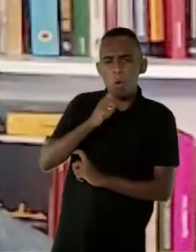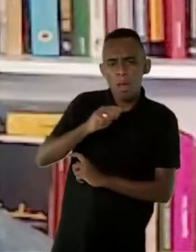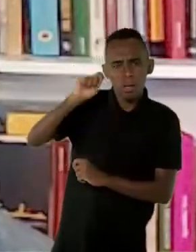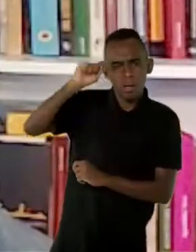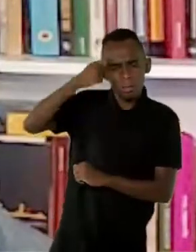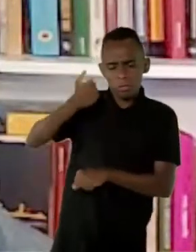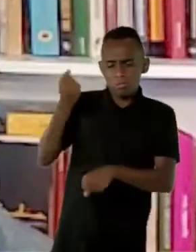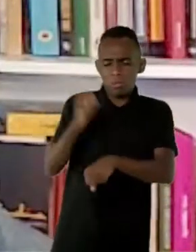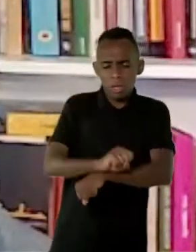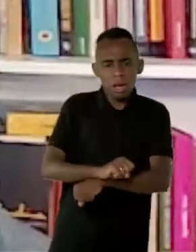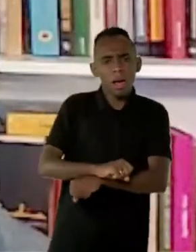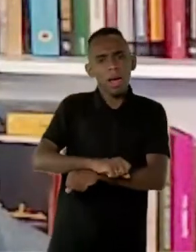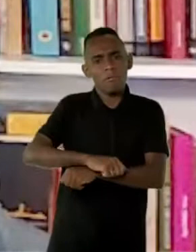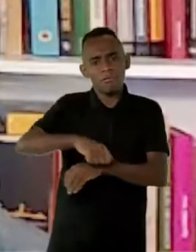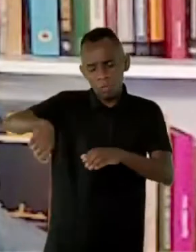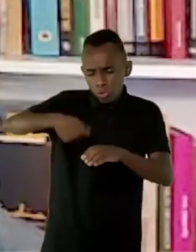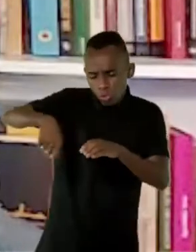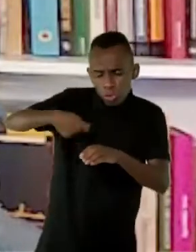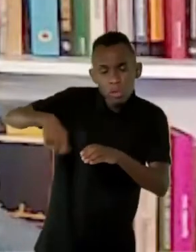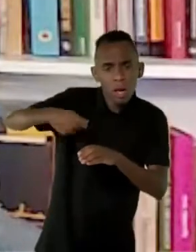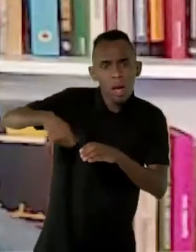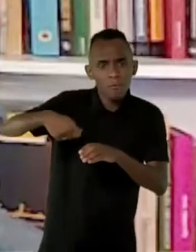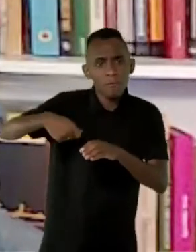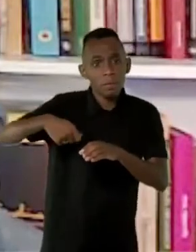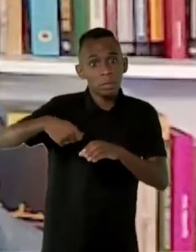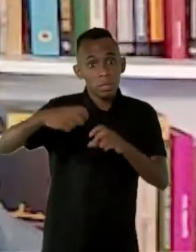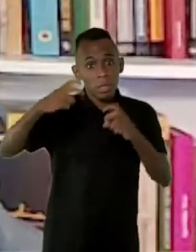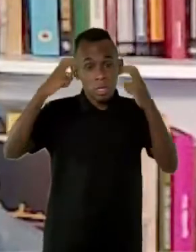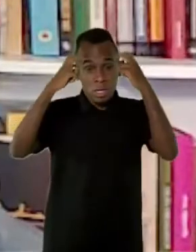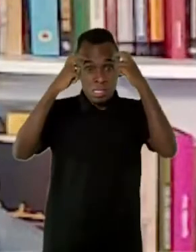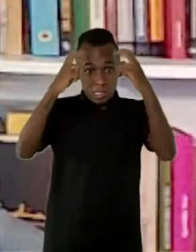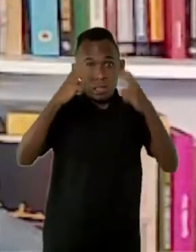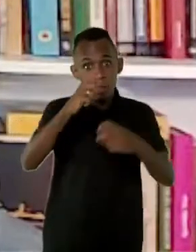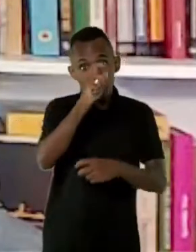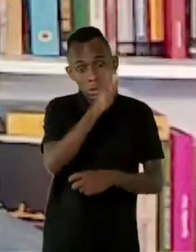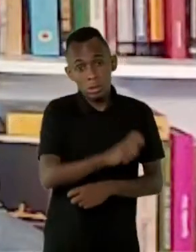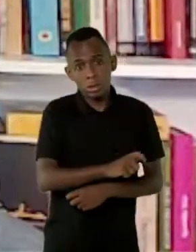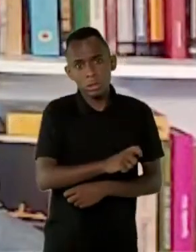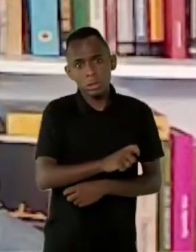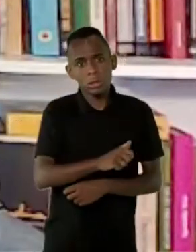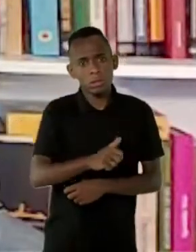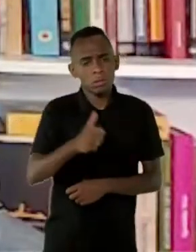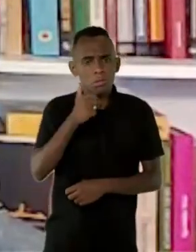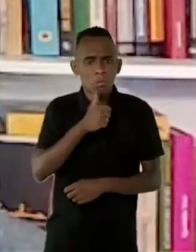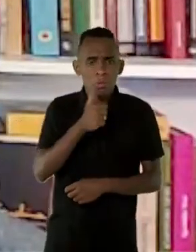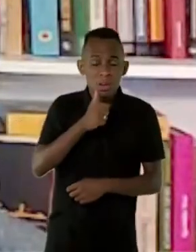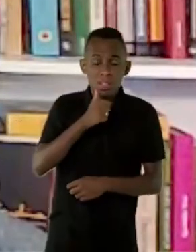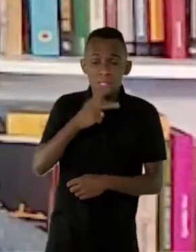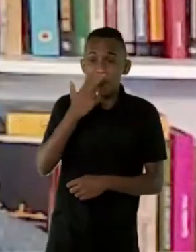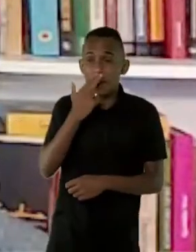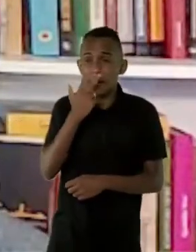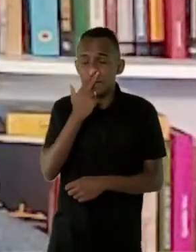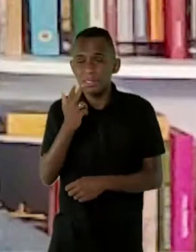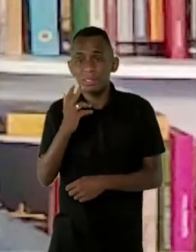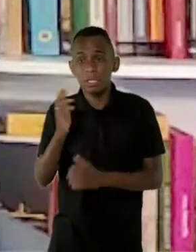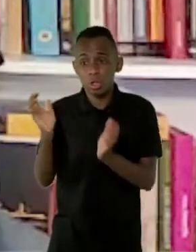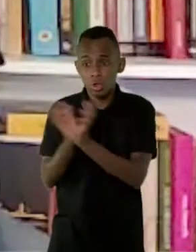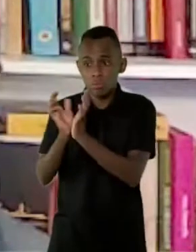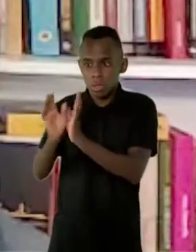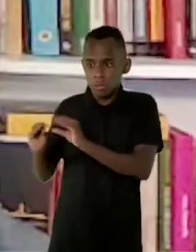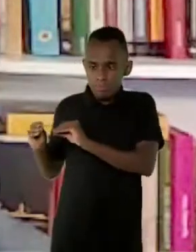escravizadas, as mulheres de ganho, né? A inteligência dessas mulheres todas foi cair na Carolina. Tanto que há uma